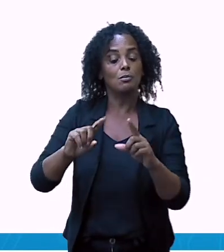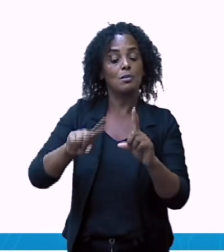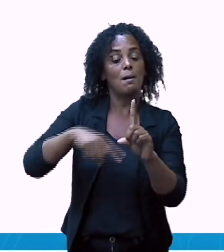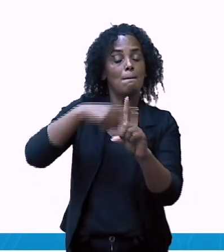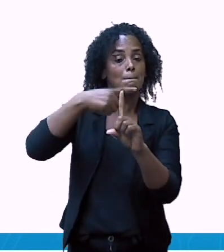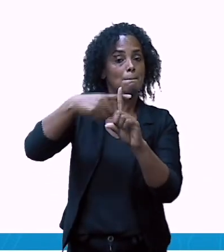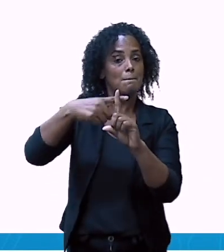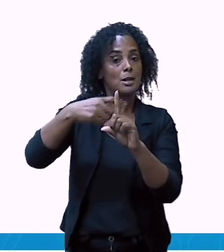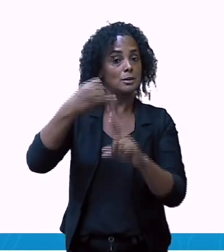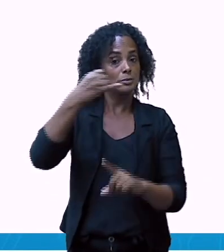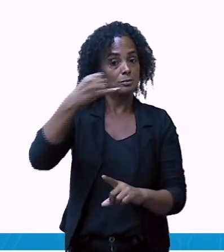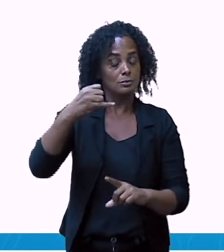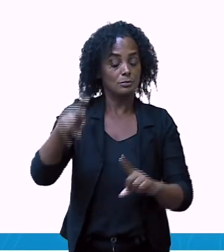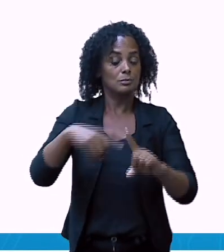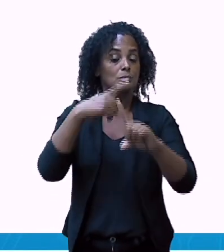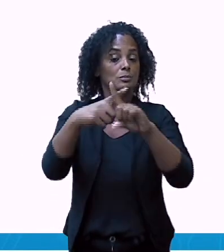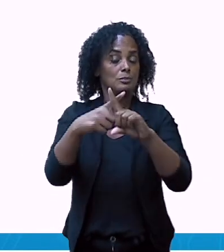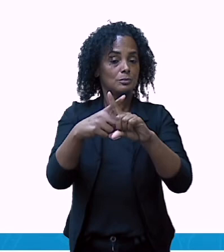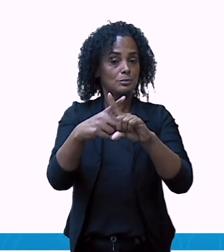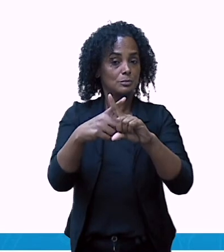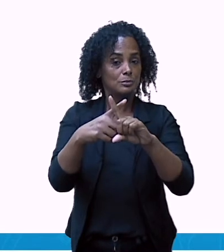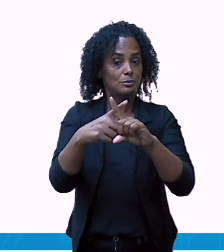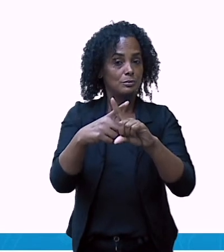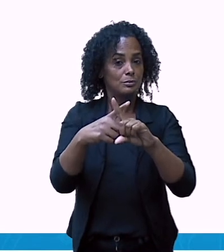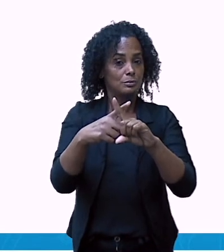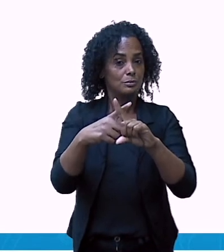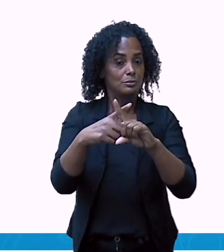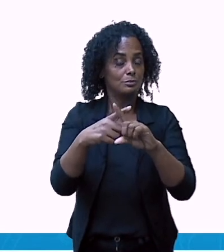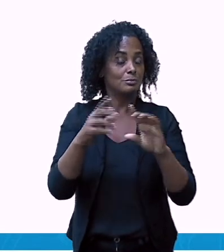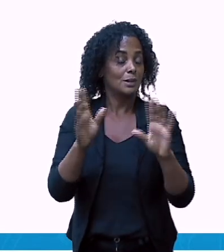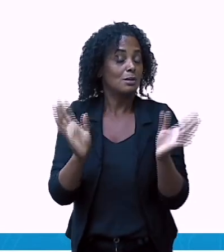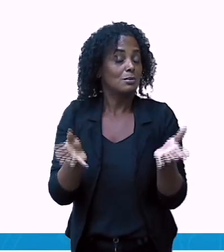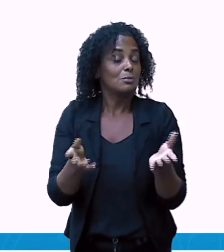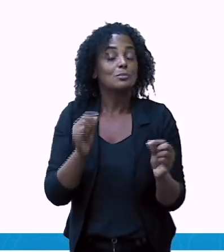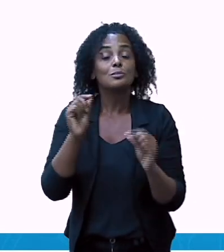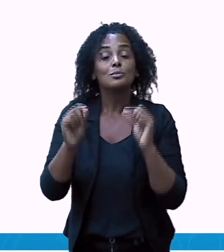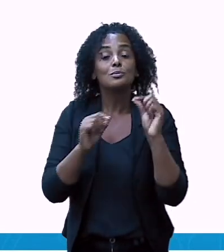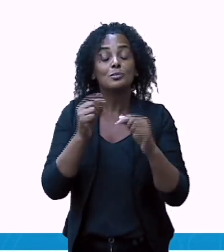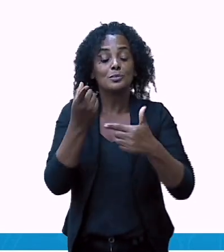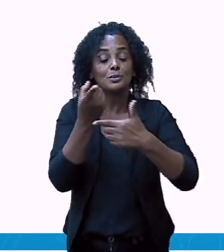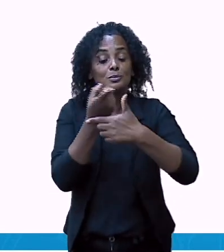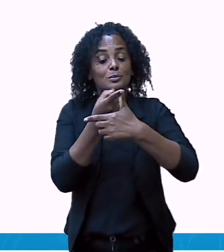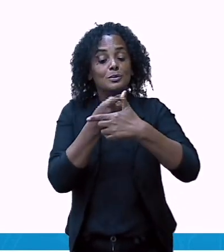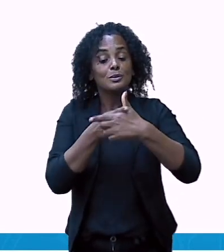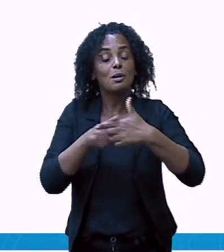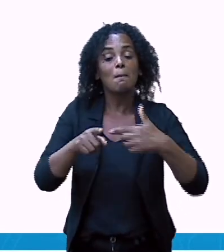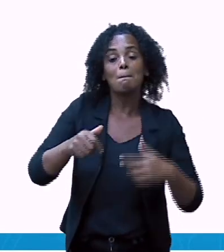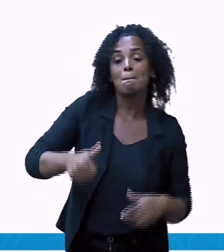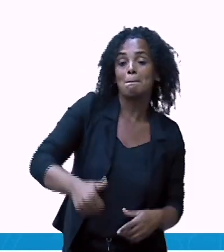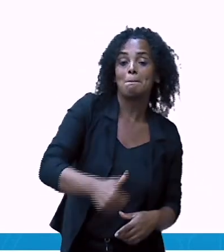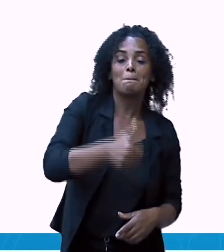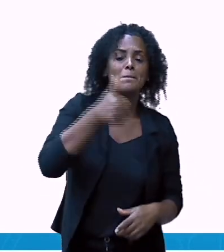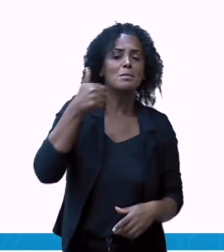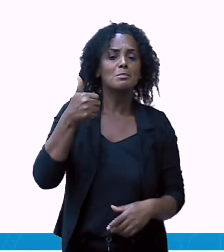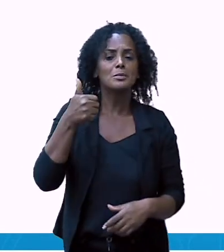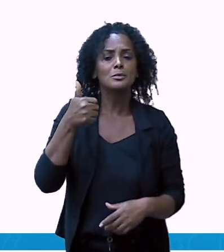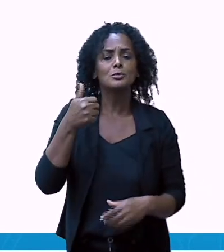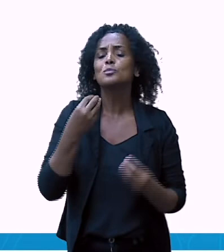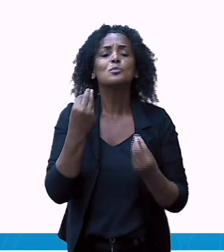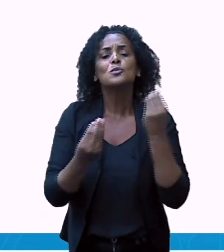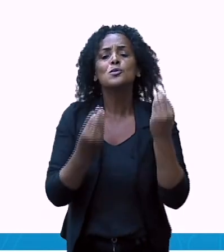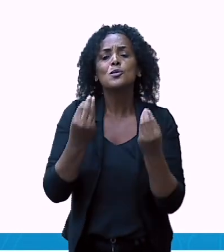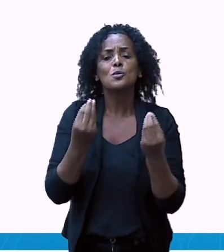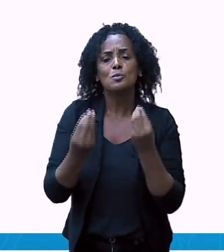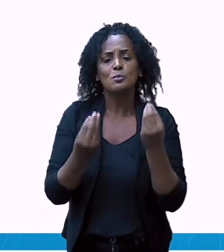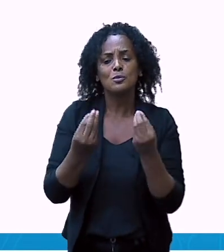Só que, veja bem, agora a divisão aparece em primeiro, a multiplicação está lá no final. Professor, como resolvo